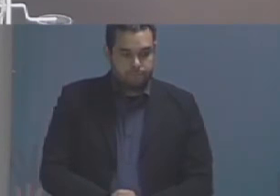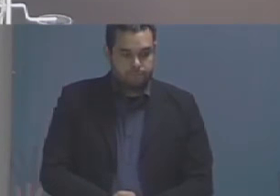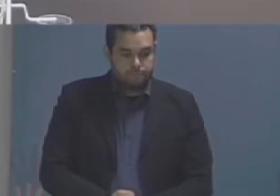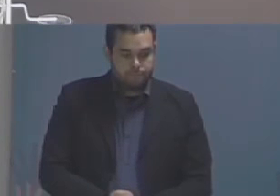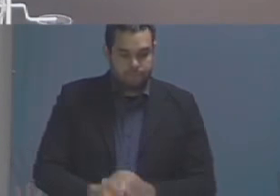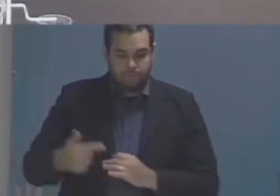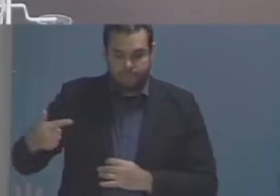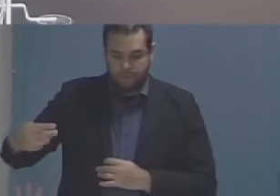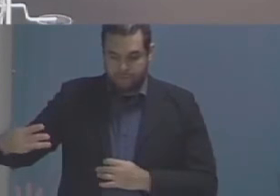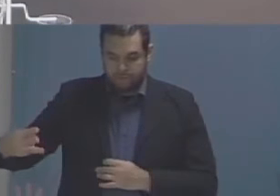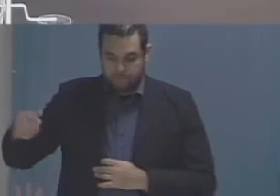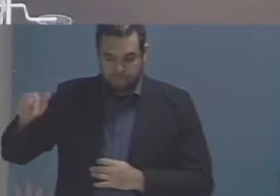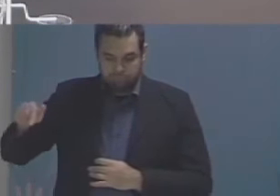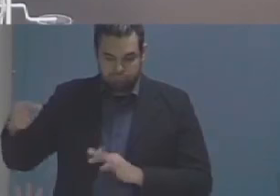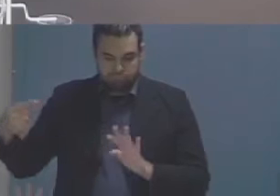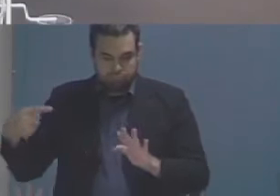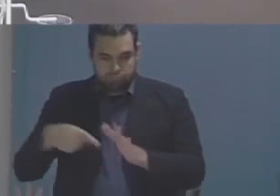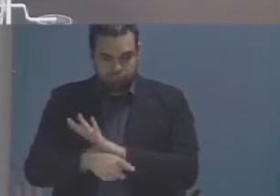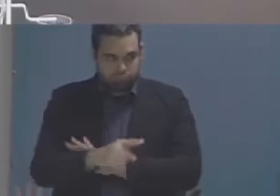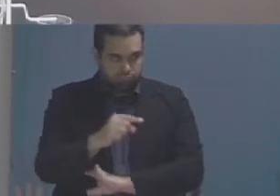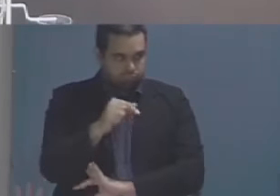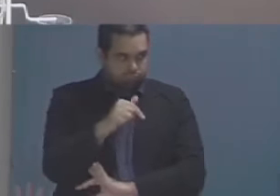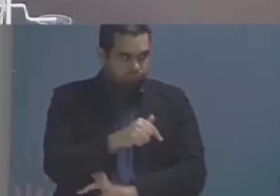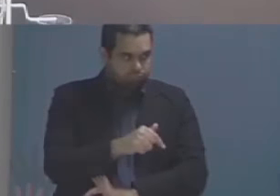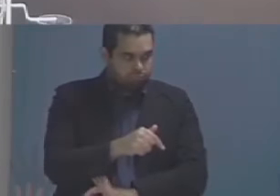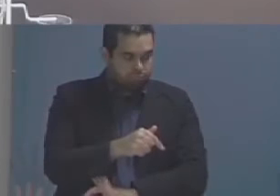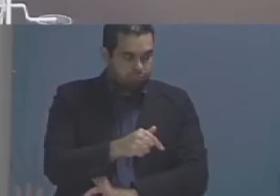Chapa 23, opa. Pergunta para...